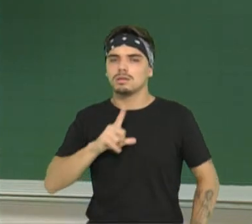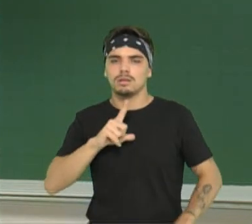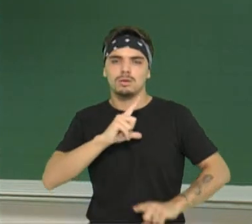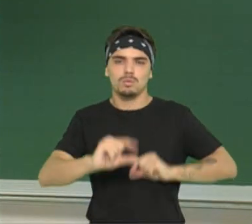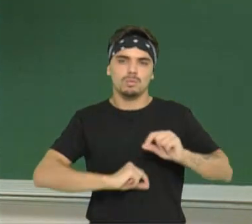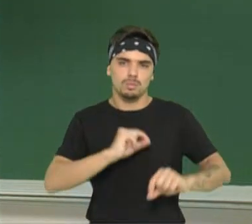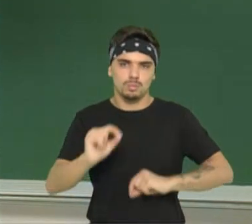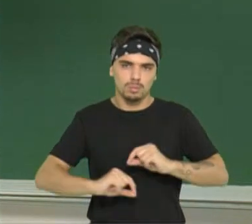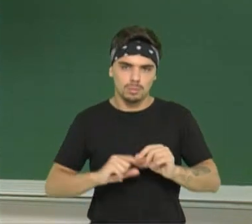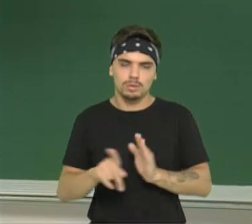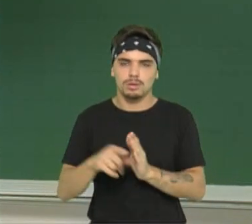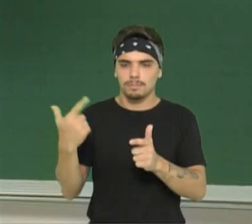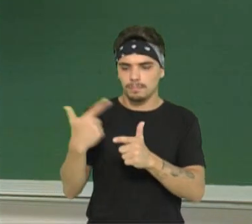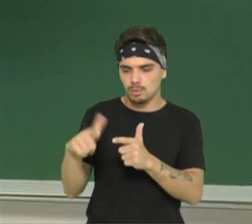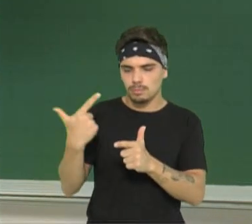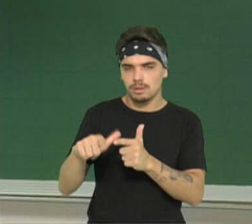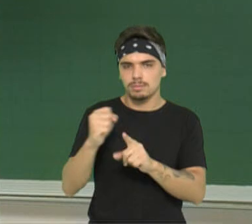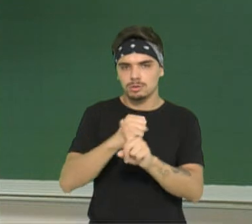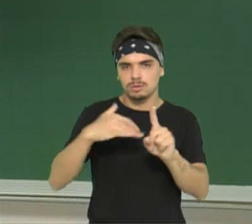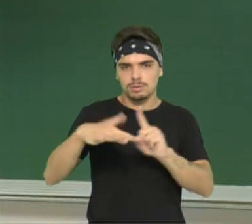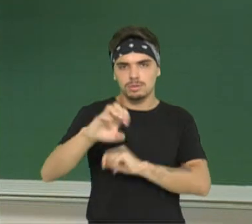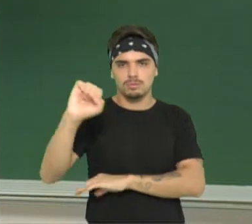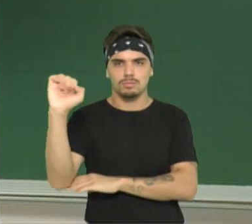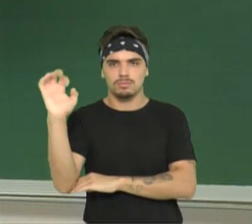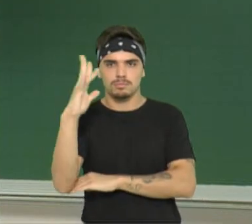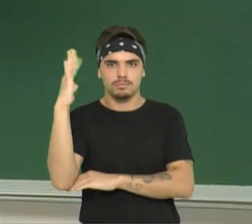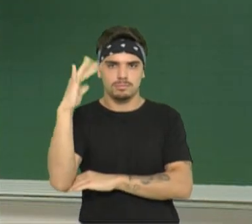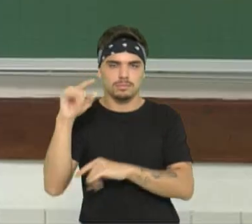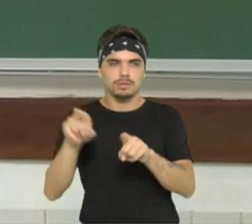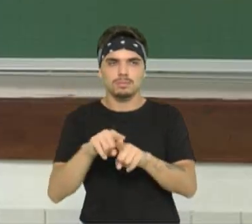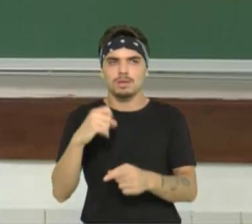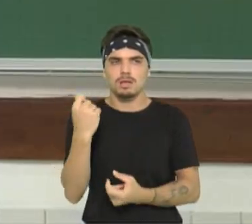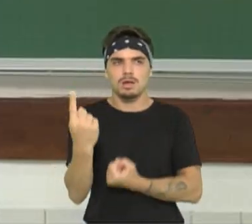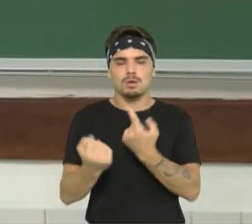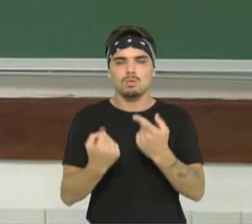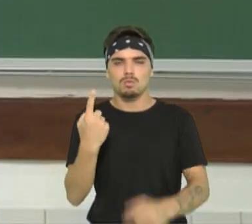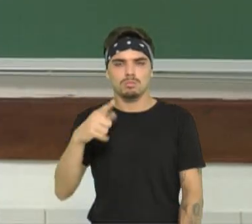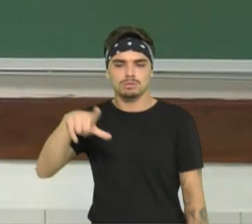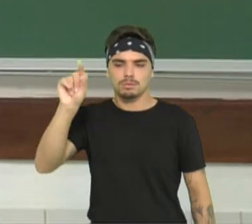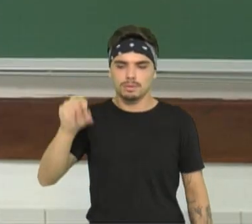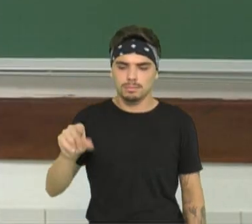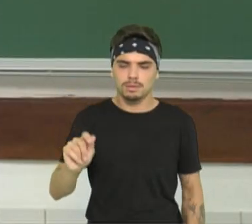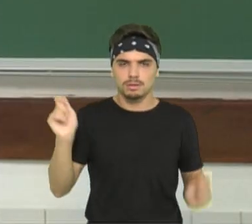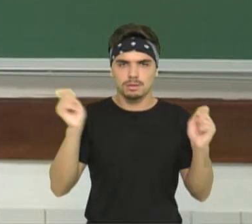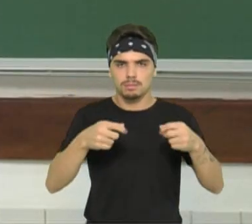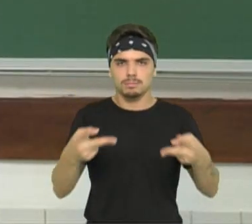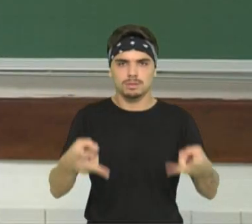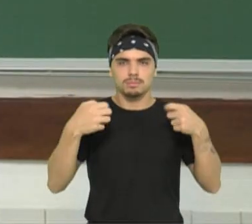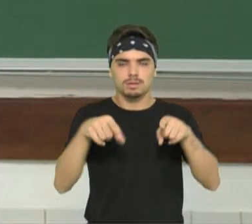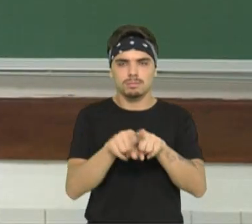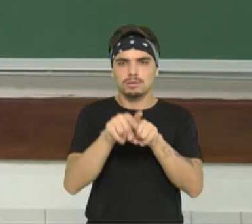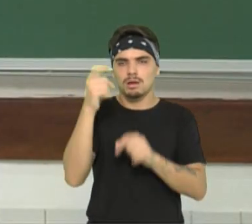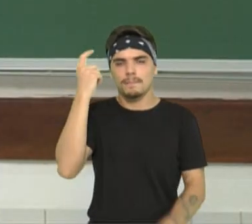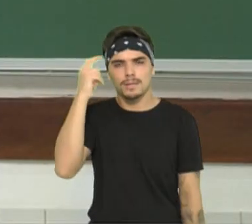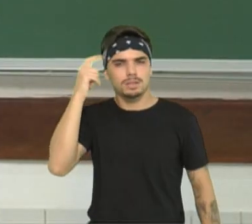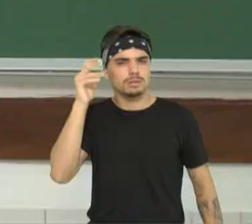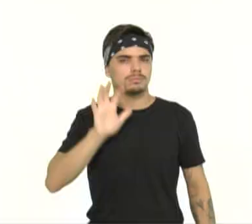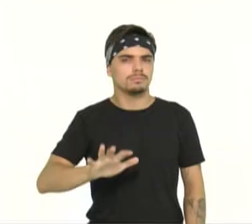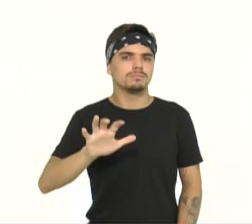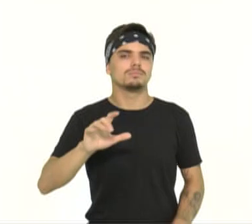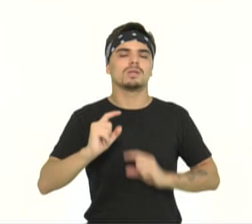problemas sociais e ambientais. Então são algumas alternativas, né, que a gente pode notar aqui. Pensando então